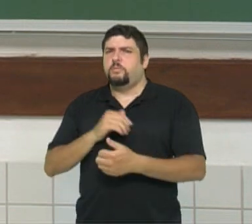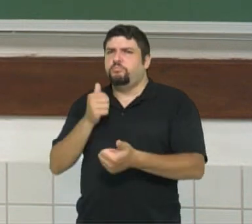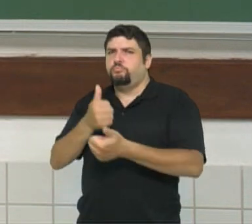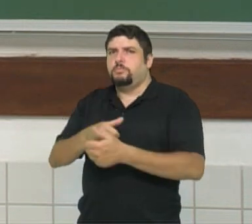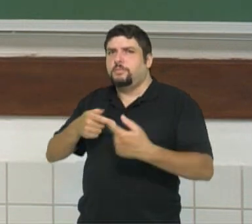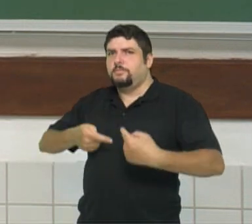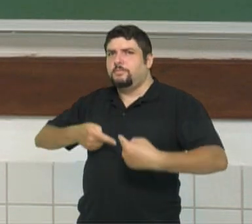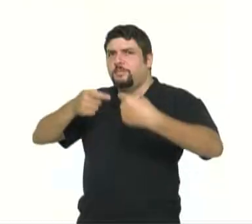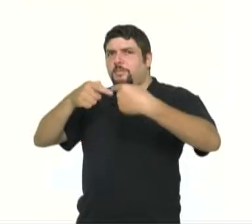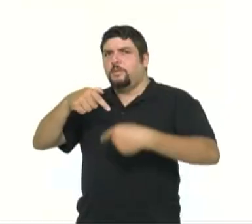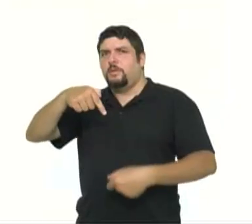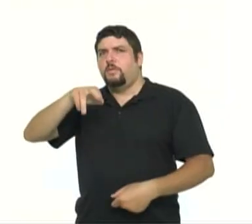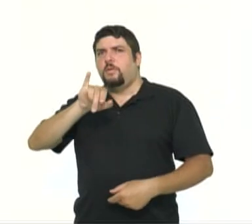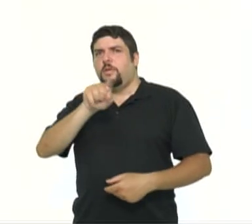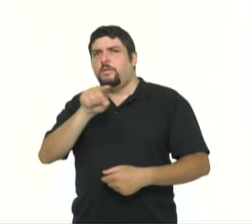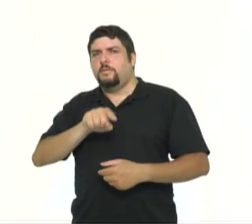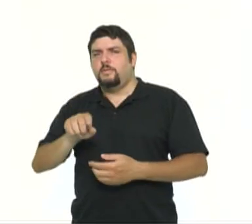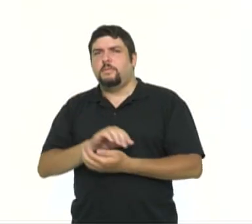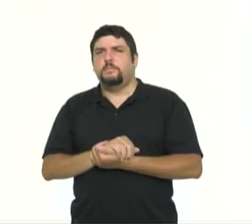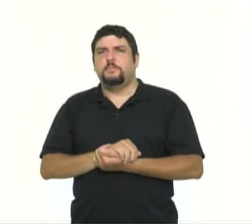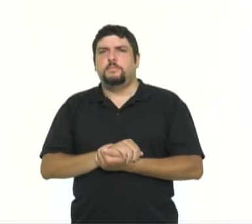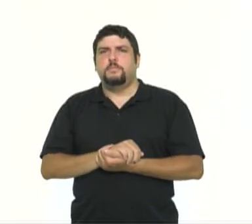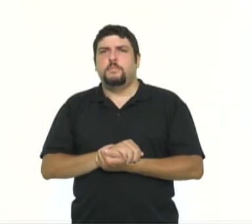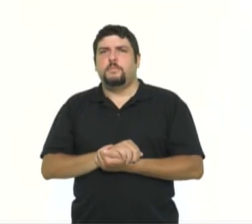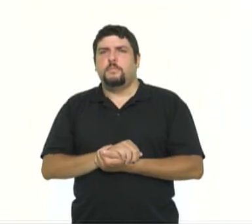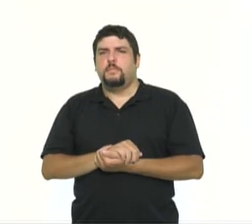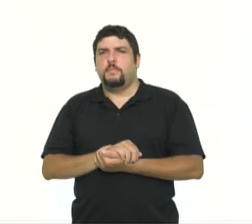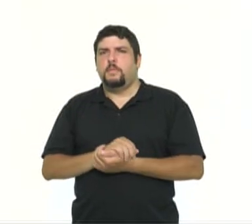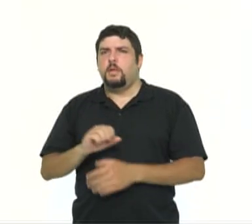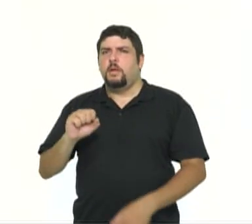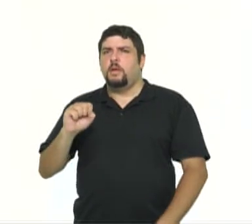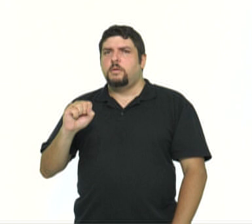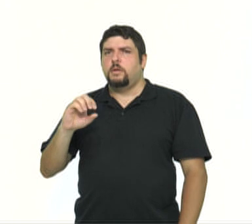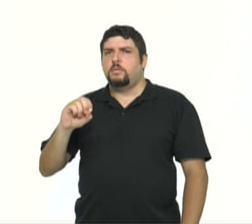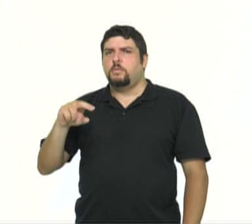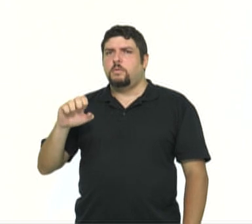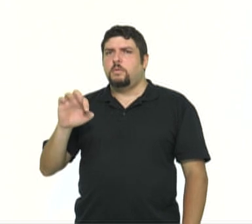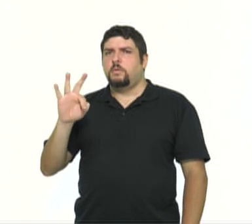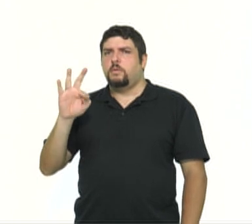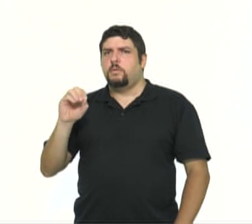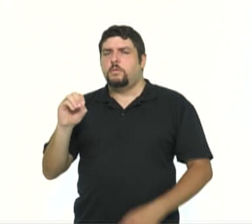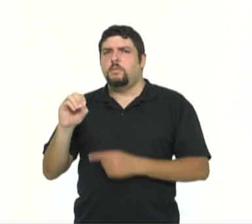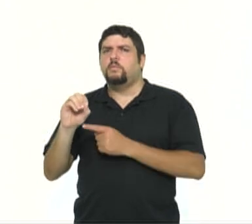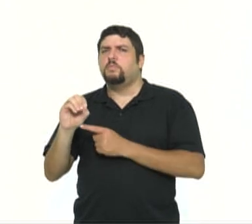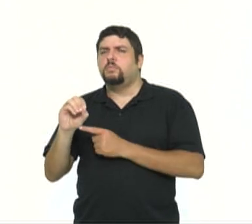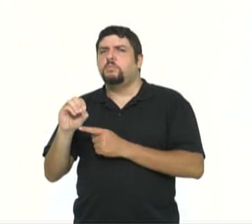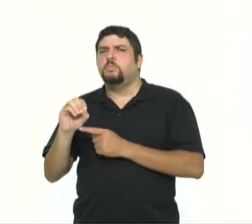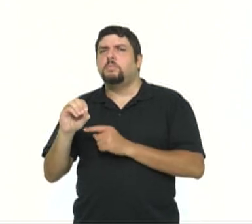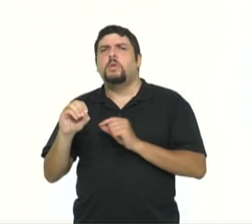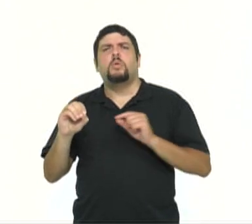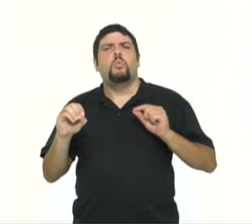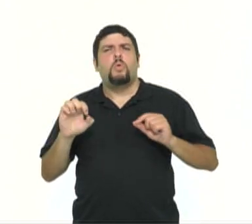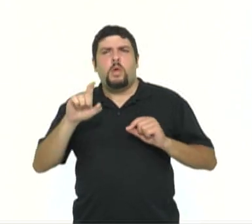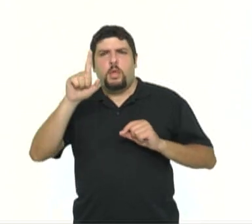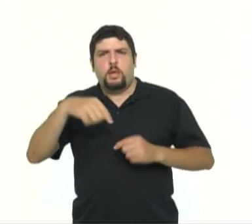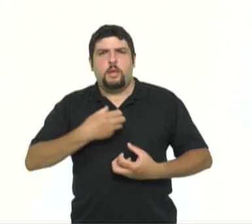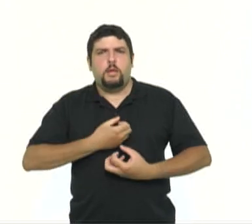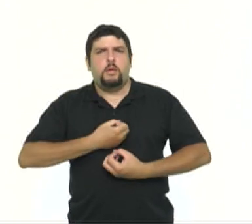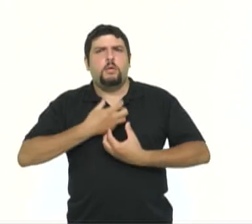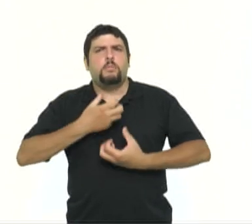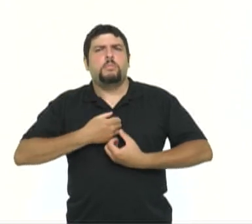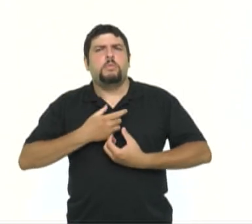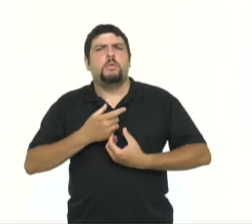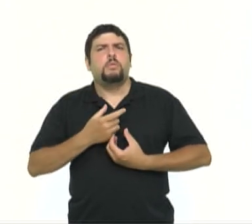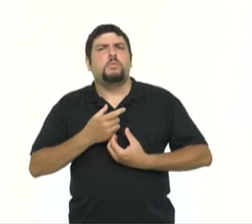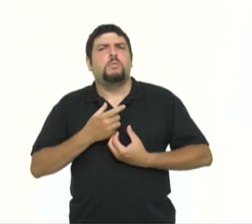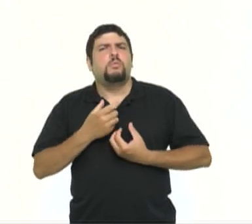Olha lá. O soneto, lembram do soneto que eu falei para vocês? Ele é um poema composto de